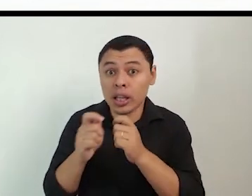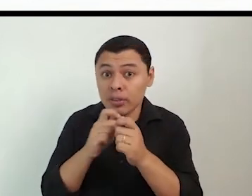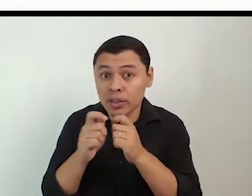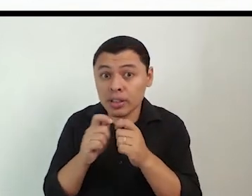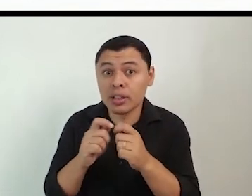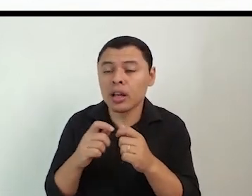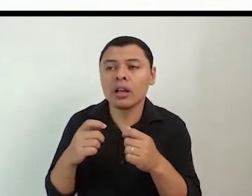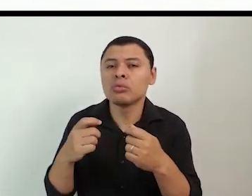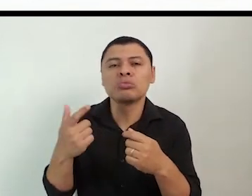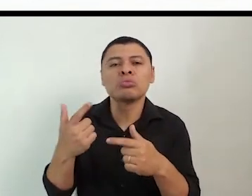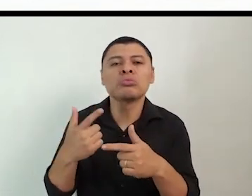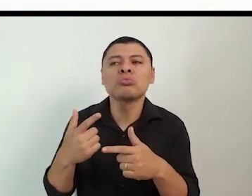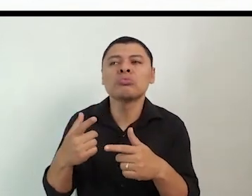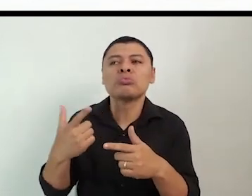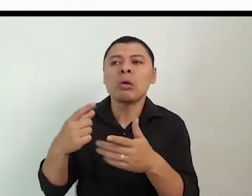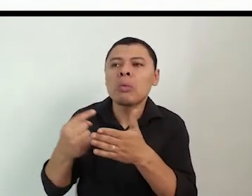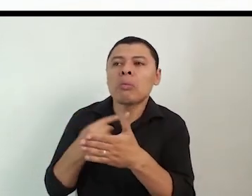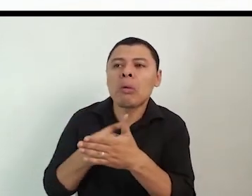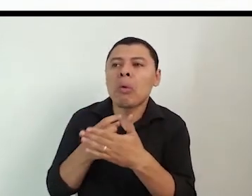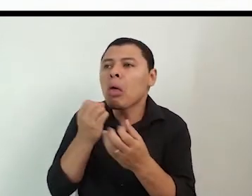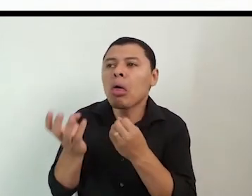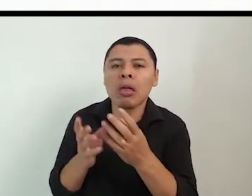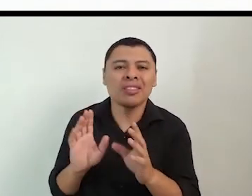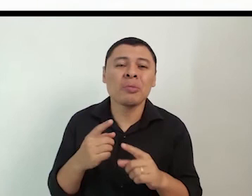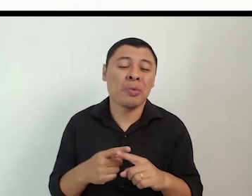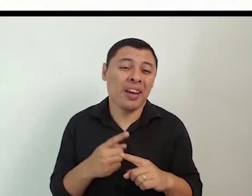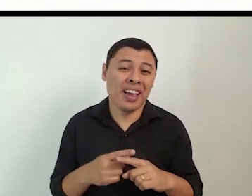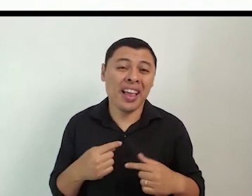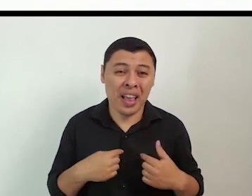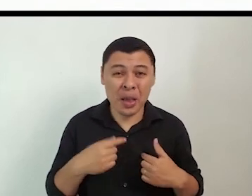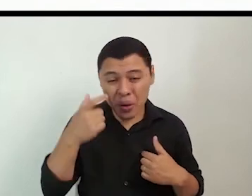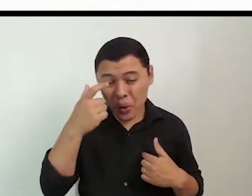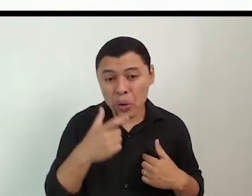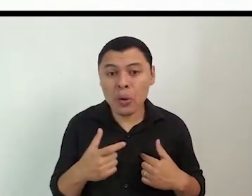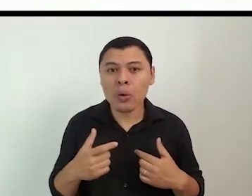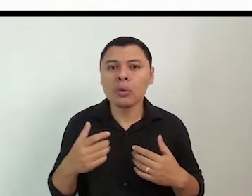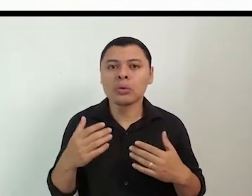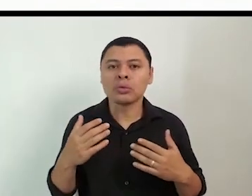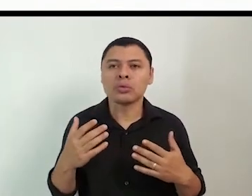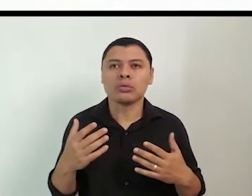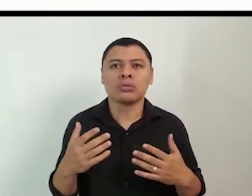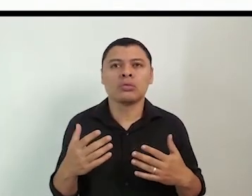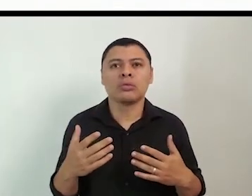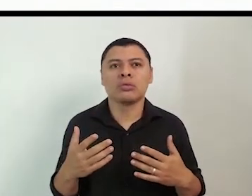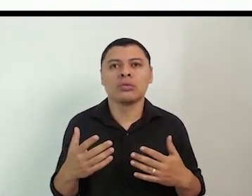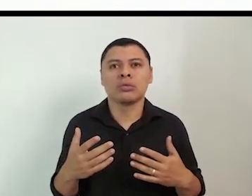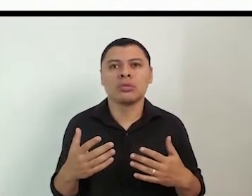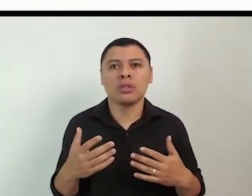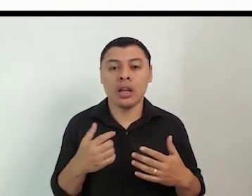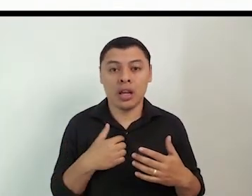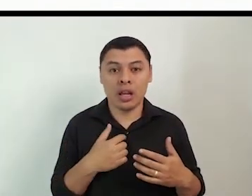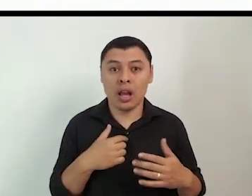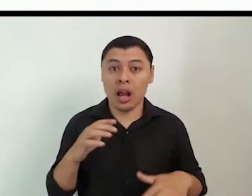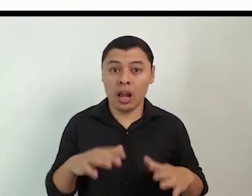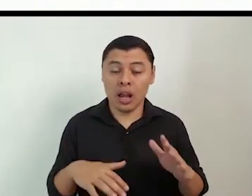esse problema, porque eu não sou uma pessoa que demonstra, assim, a grande parte das